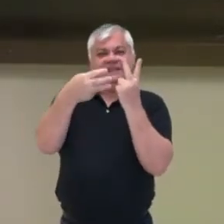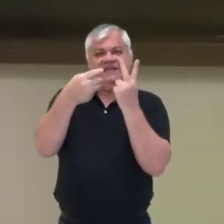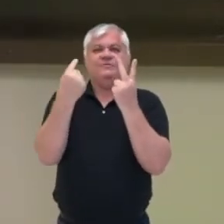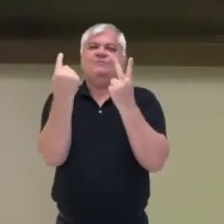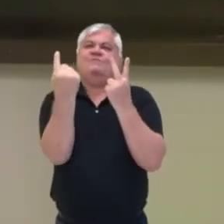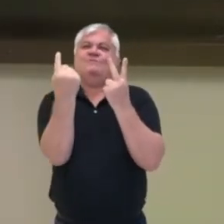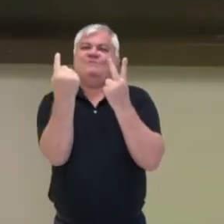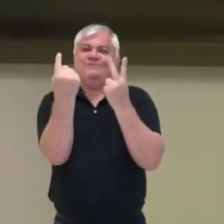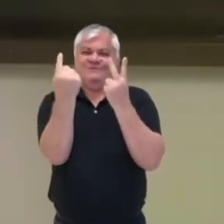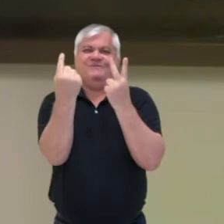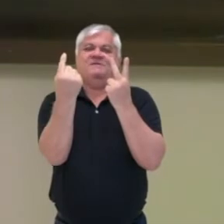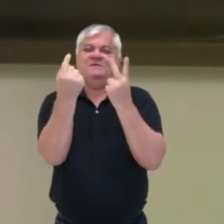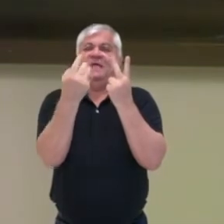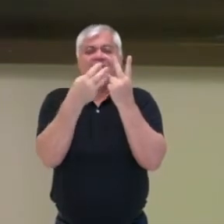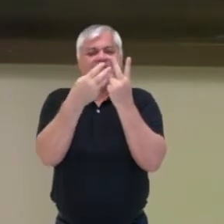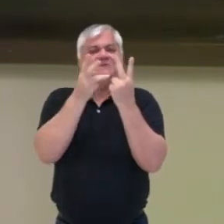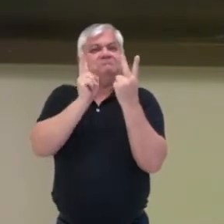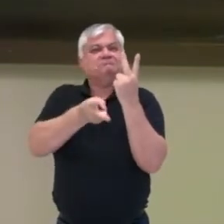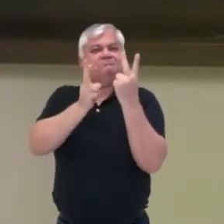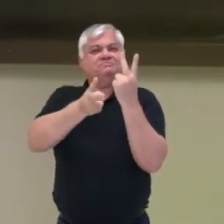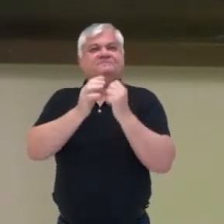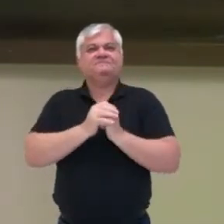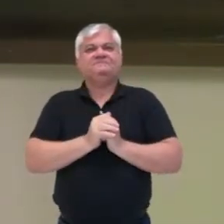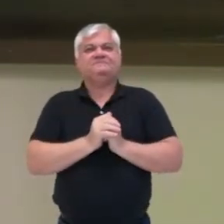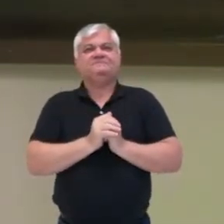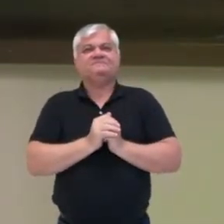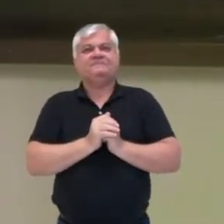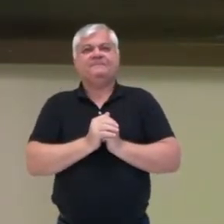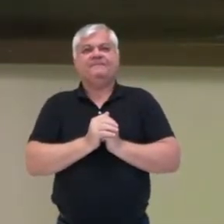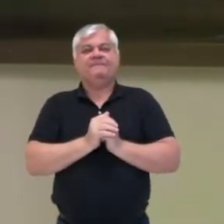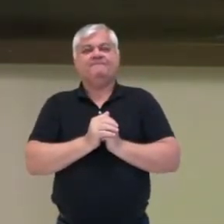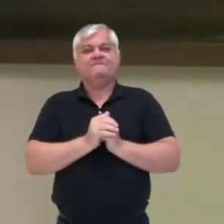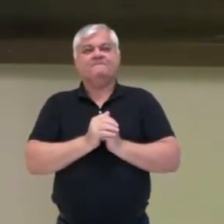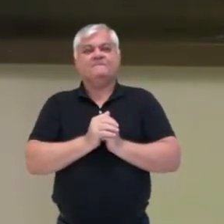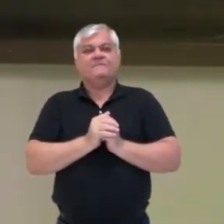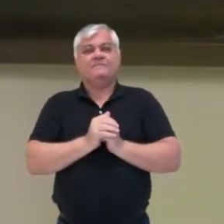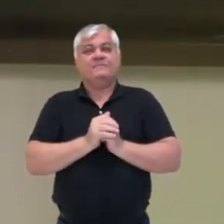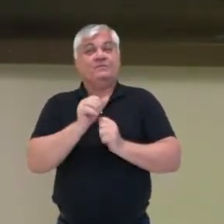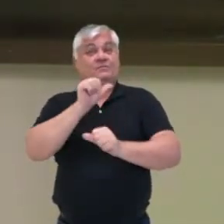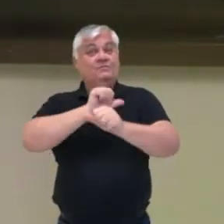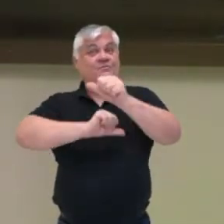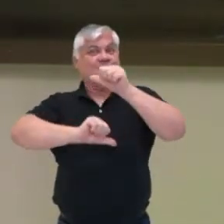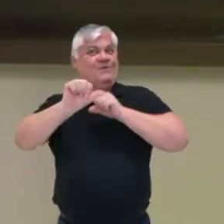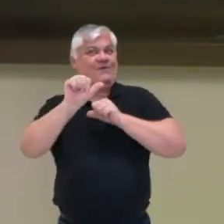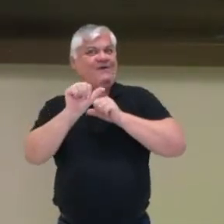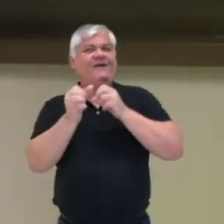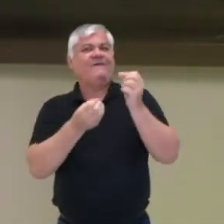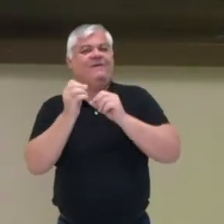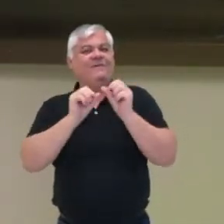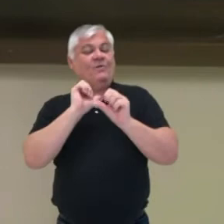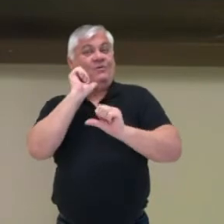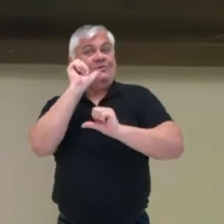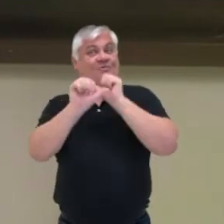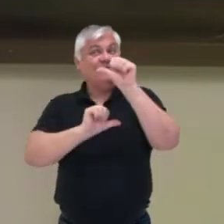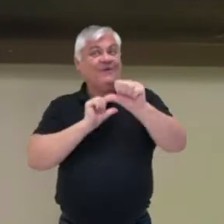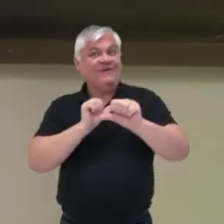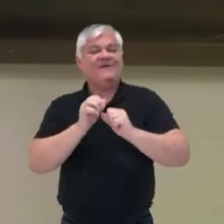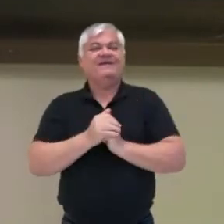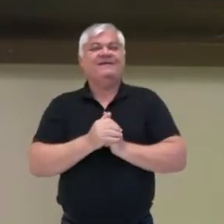1. E a base 3 continua, né? O inverso, agora está vindo o contrário. A gente